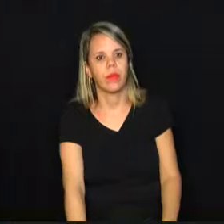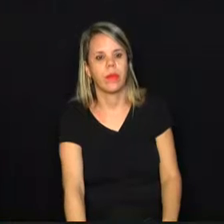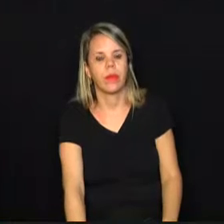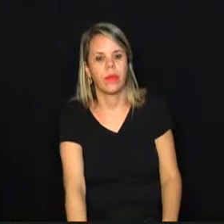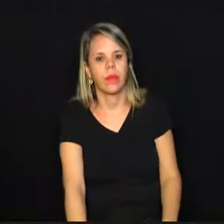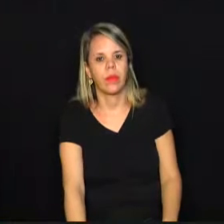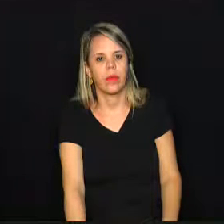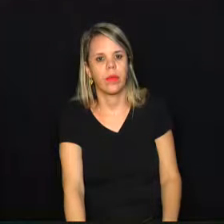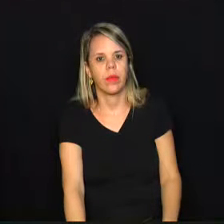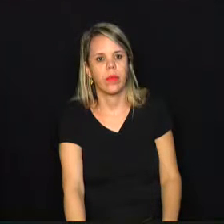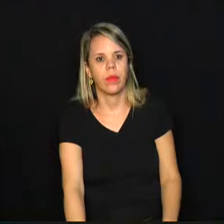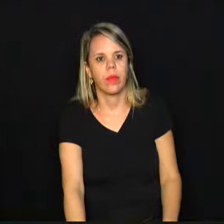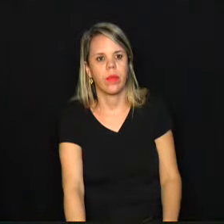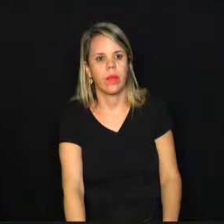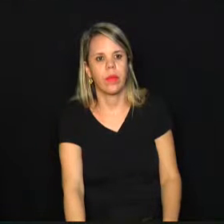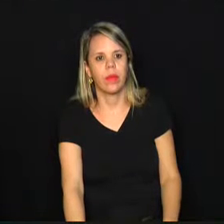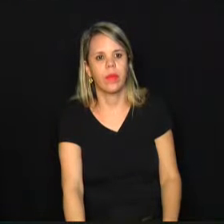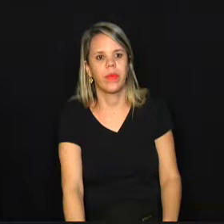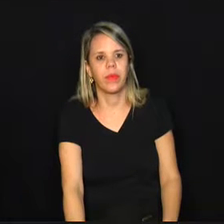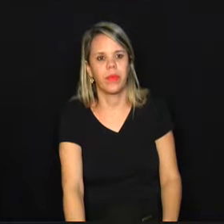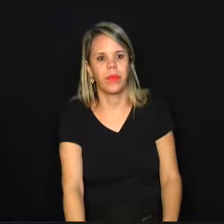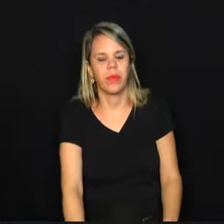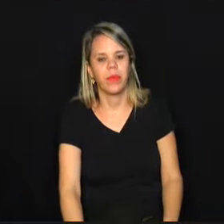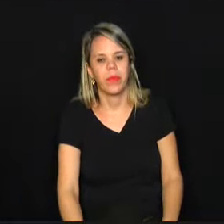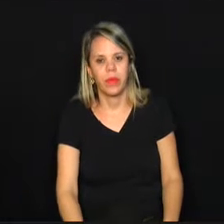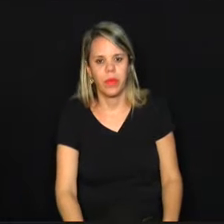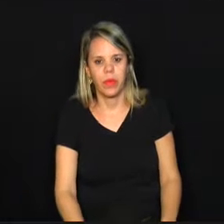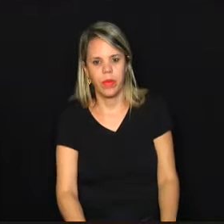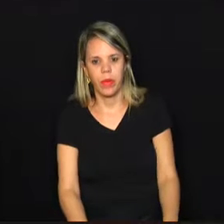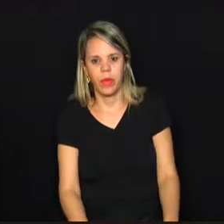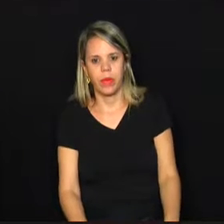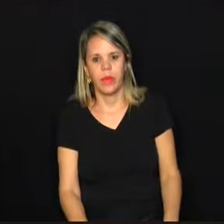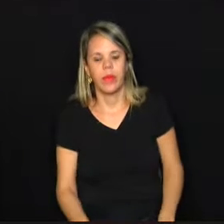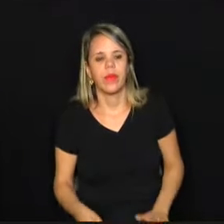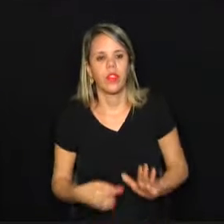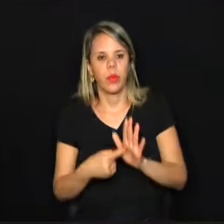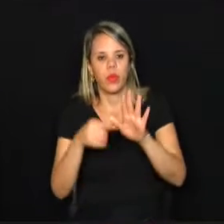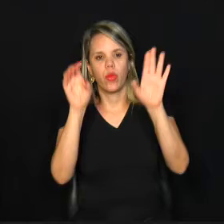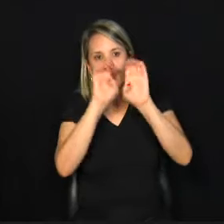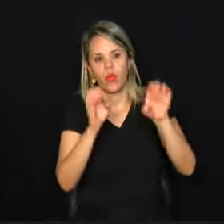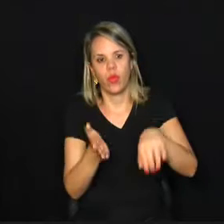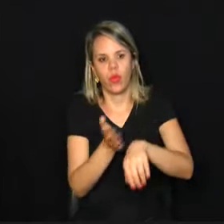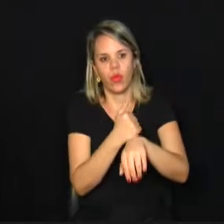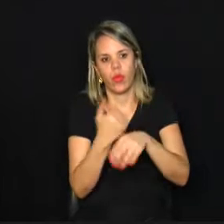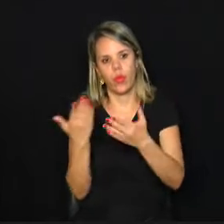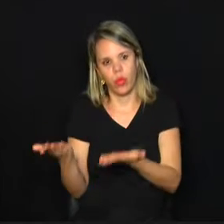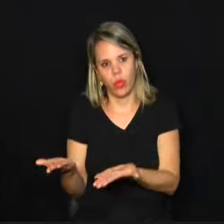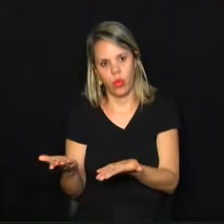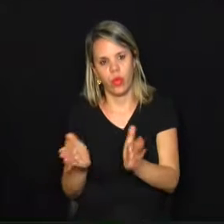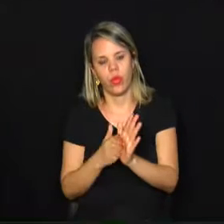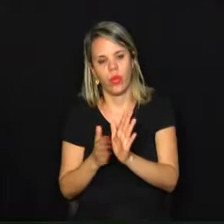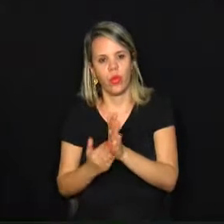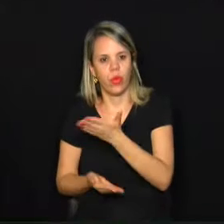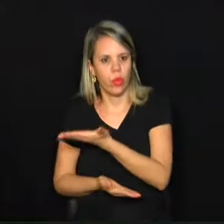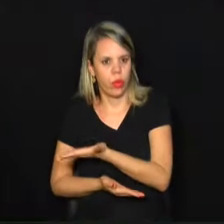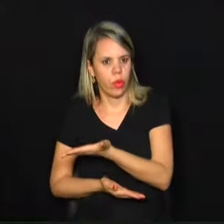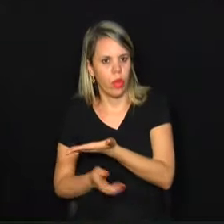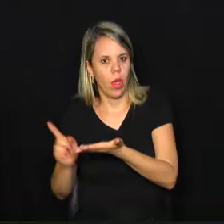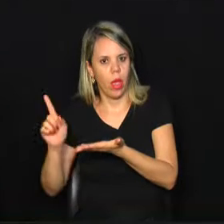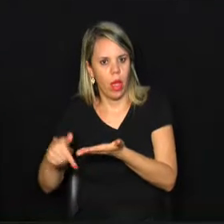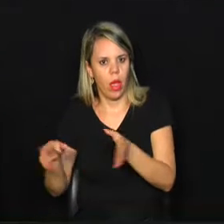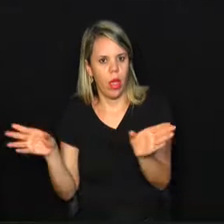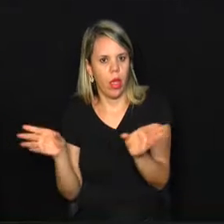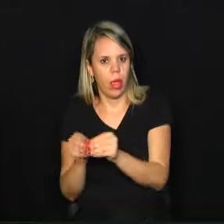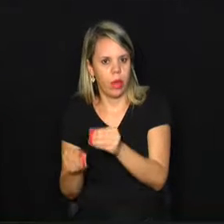Mais um, isso aqui. Então, nós mostramos na estrutura anterior e a estrutura proposta. Obviamente, isso é um